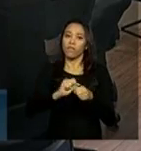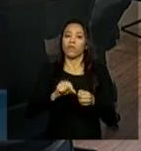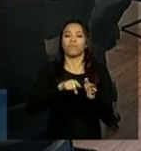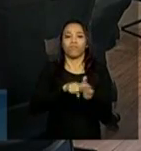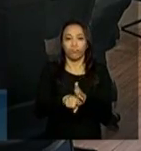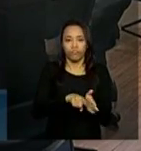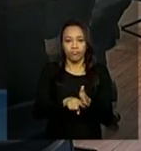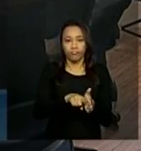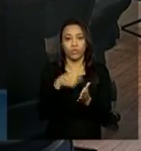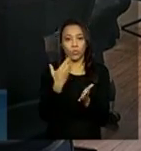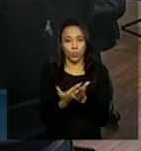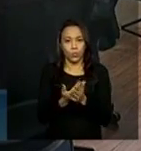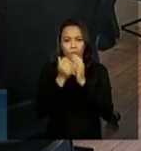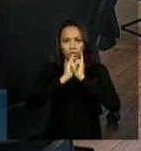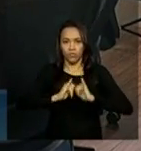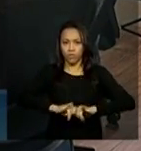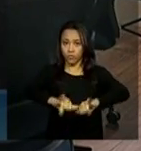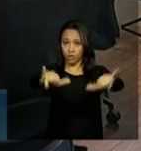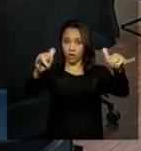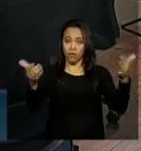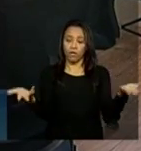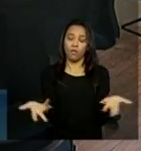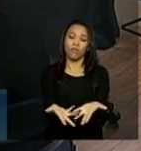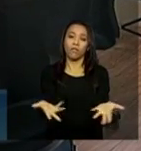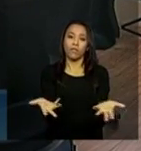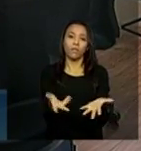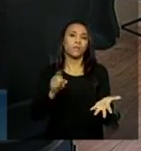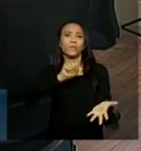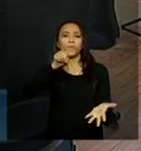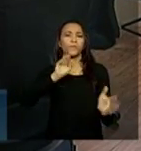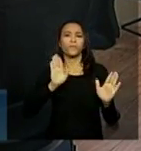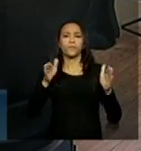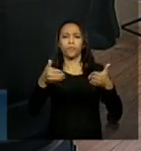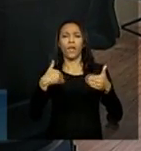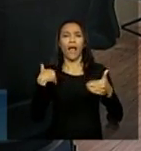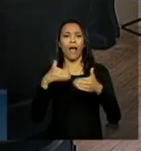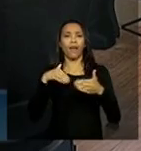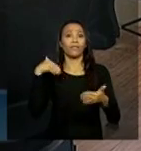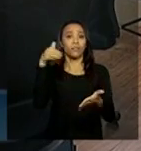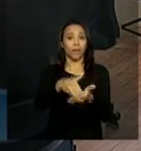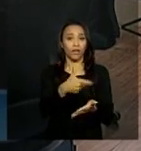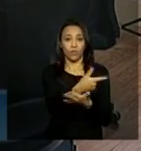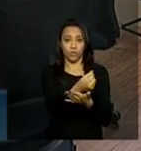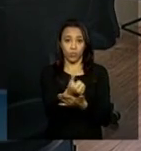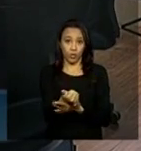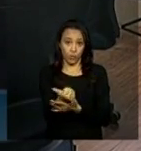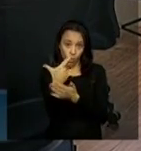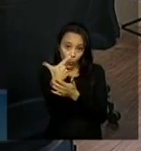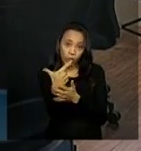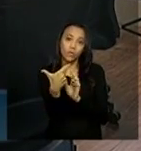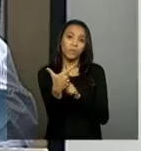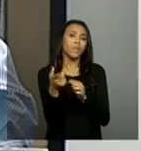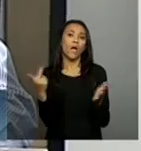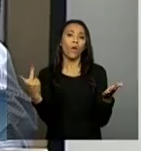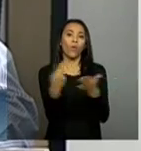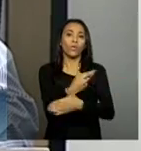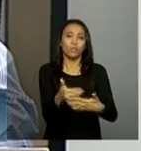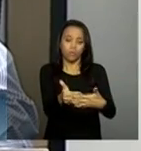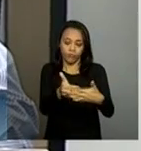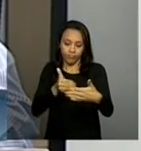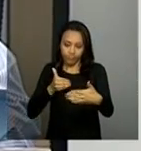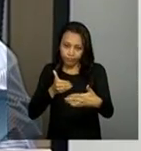estaremos divulgando o chamado estudo referente até 2012, pegando a taxa PRODES,